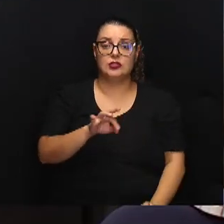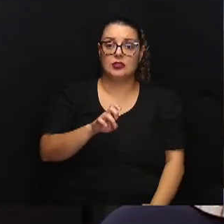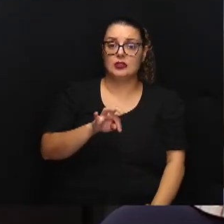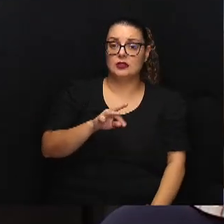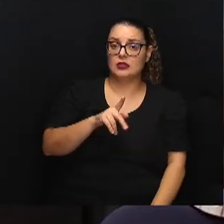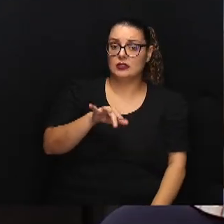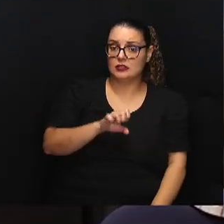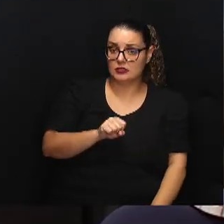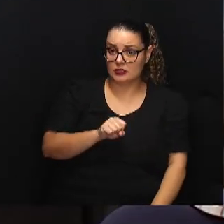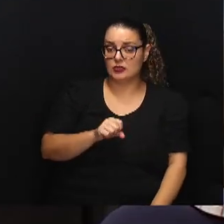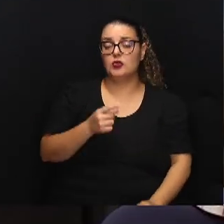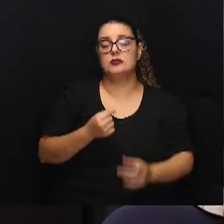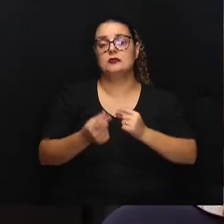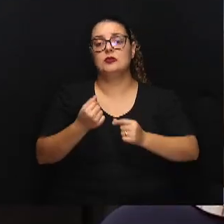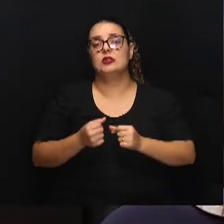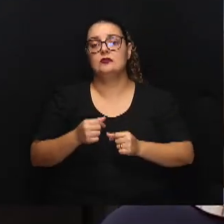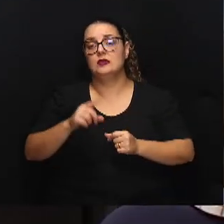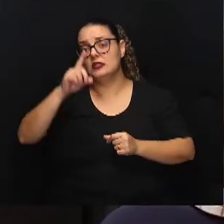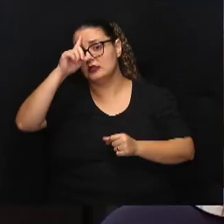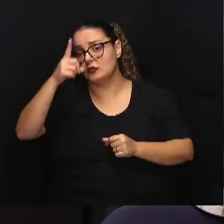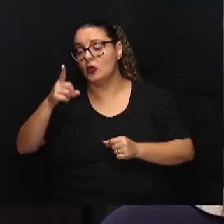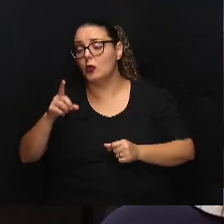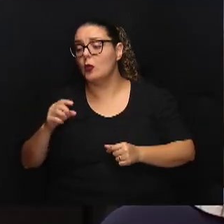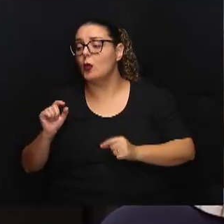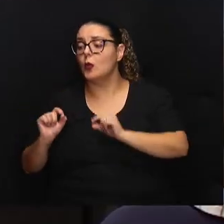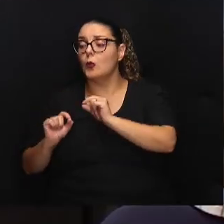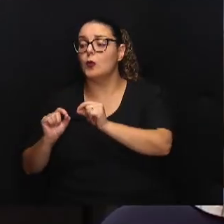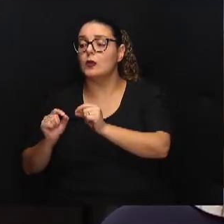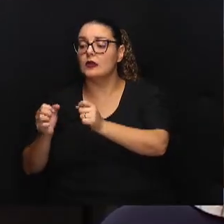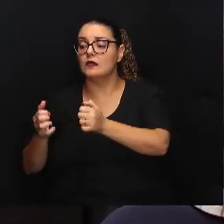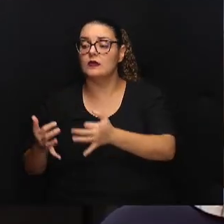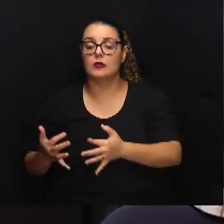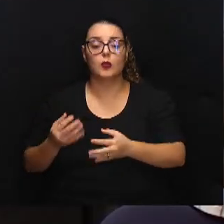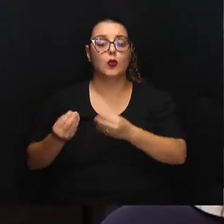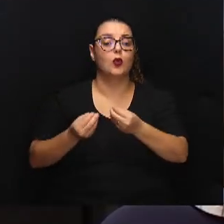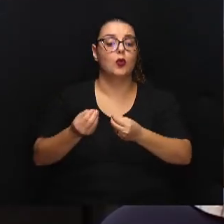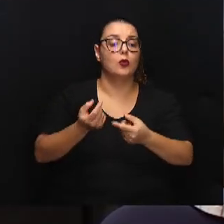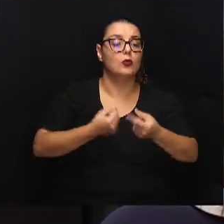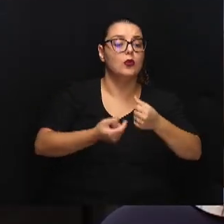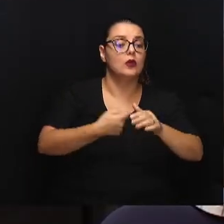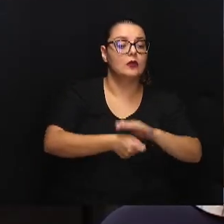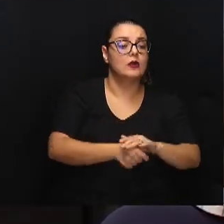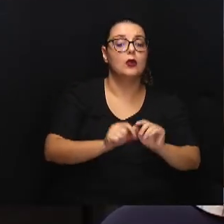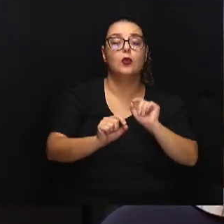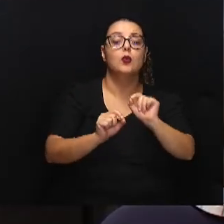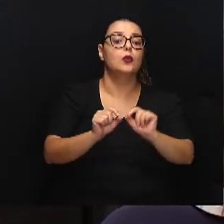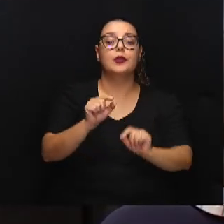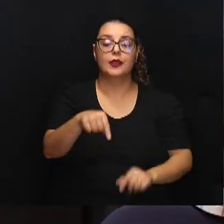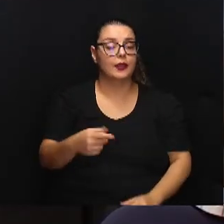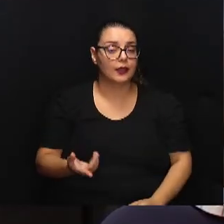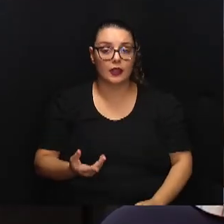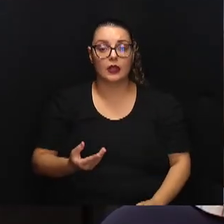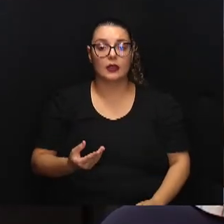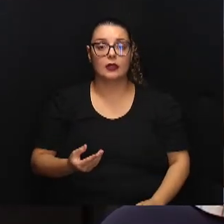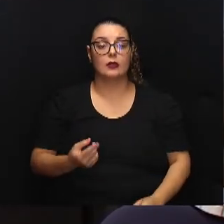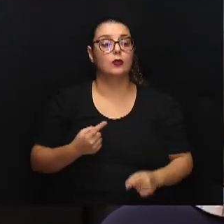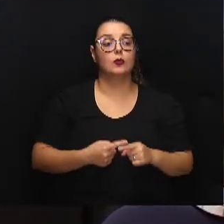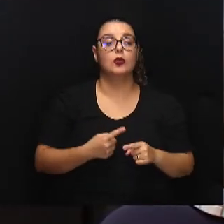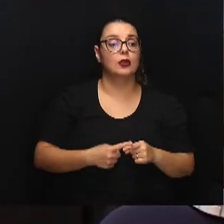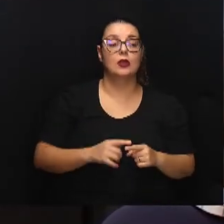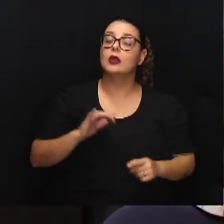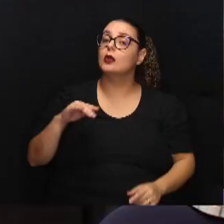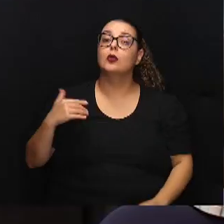a prefeitura vai definir as diretrizes que vão orientar a elaboração do orçamento. Seja para como nós